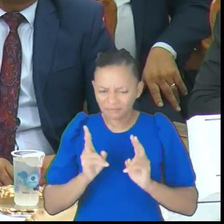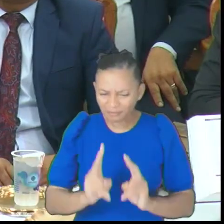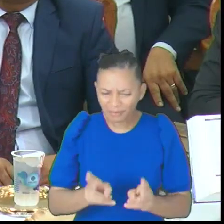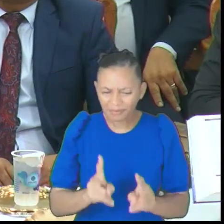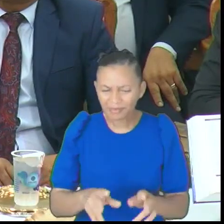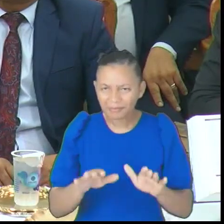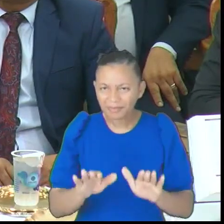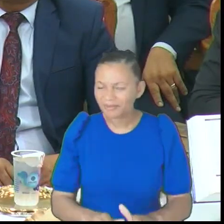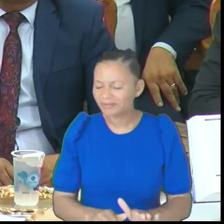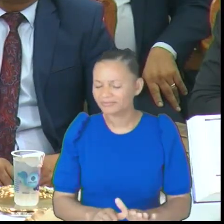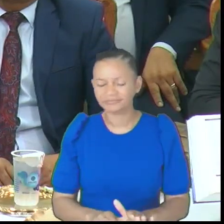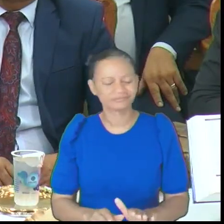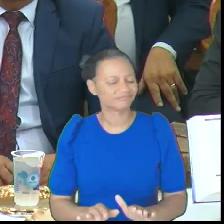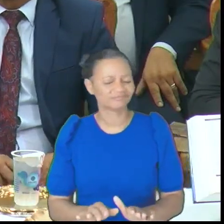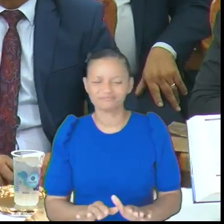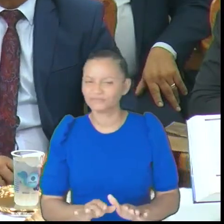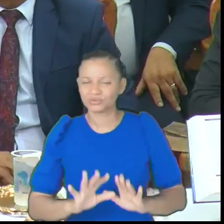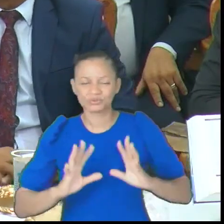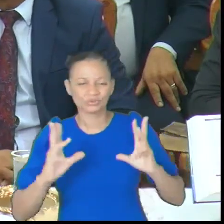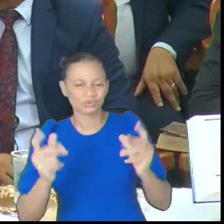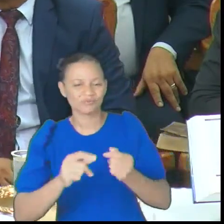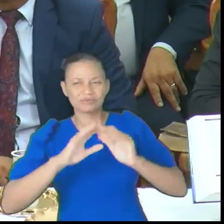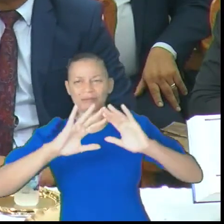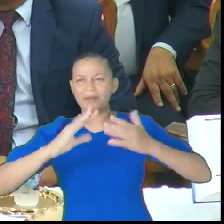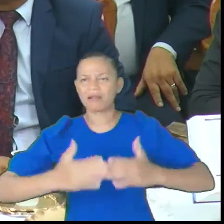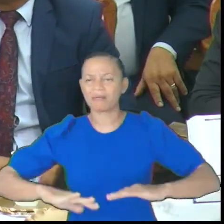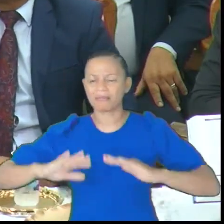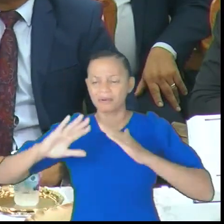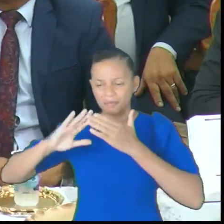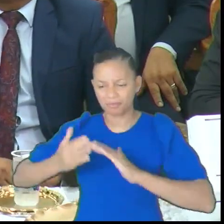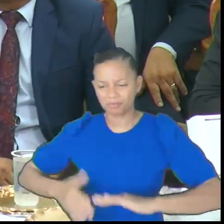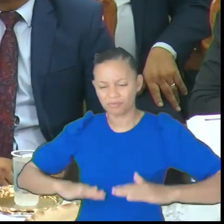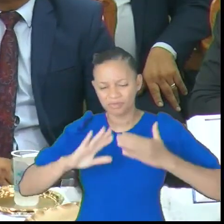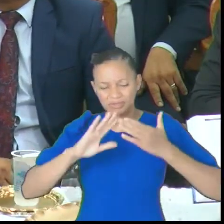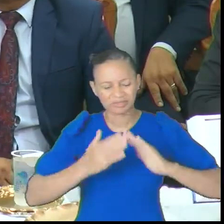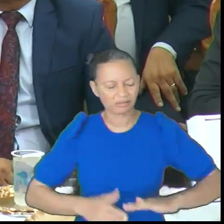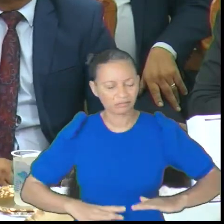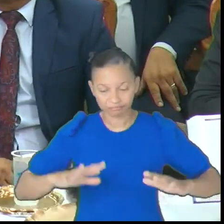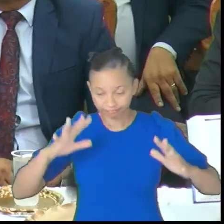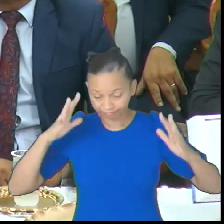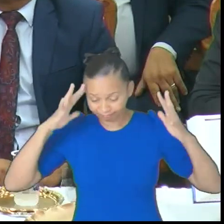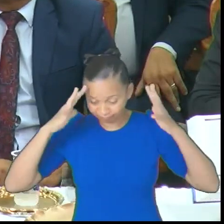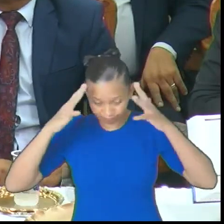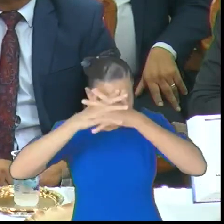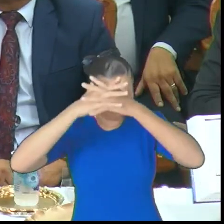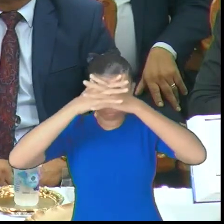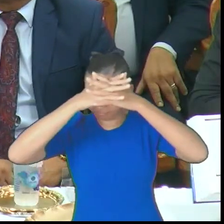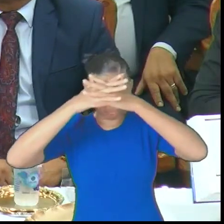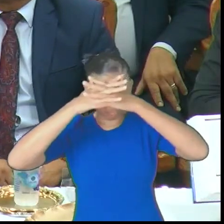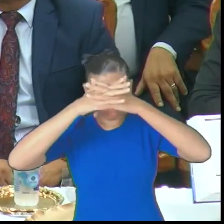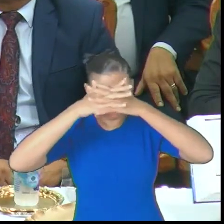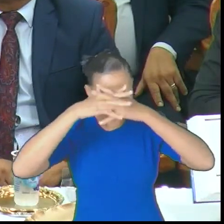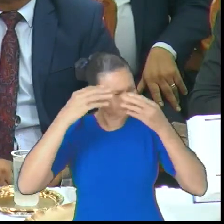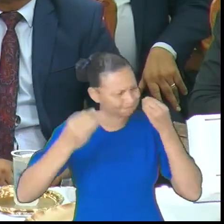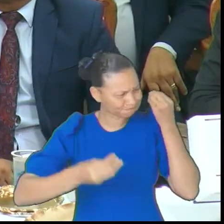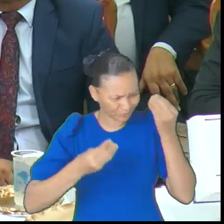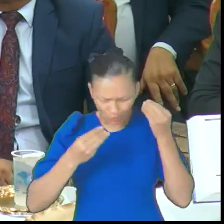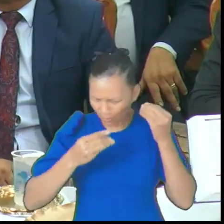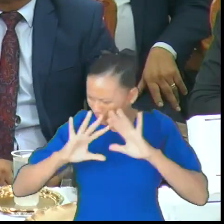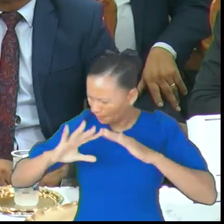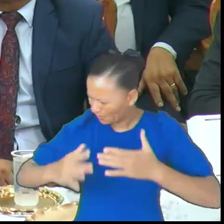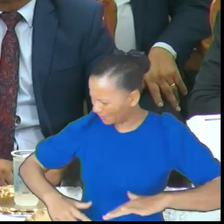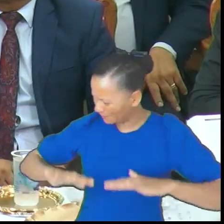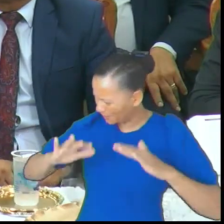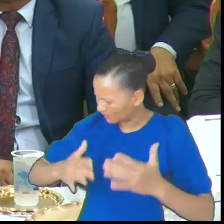pedra que não seja derribada. Isso deu um nó na cabeça dos discípulos, mas mesmo sem